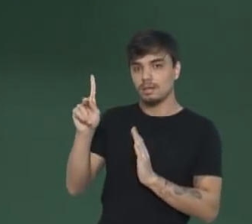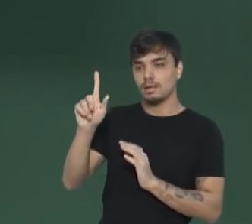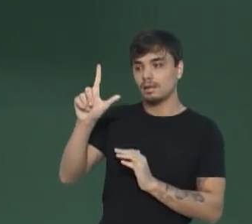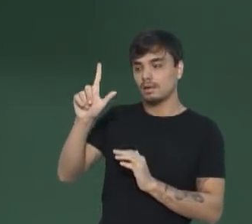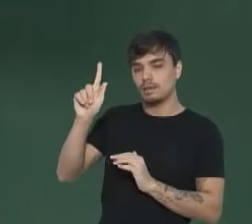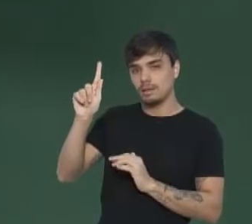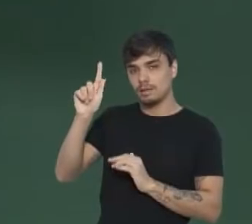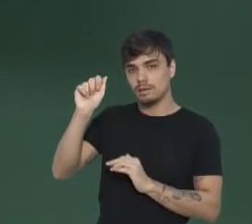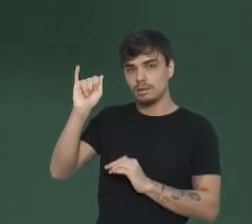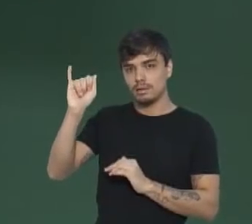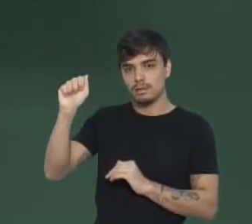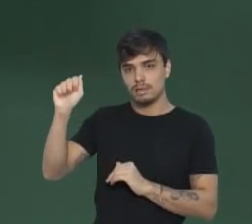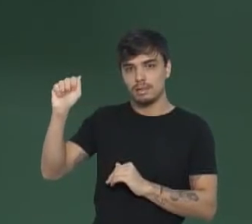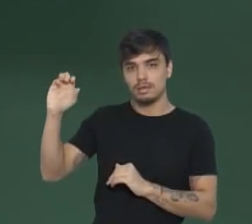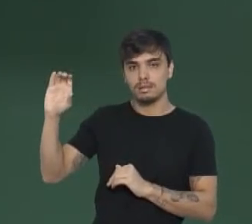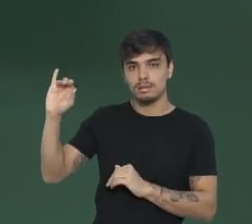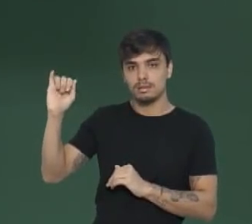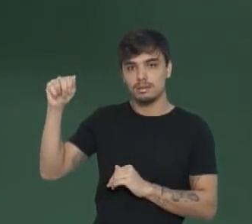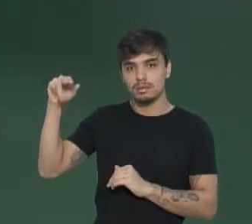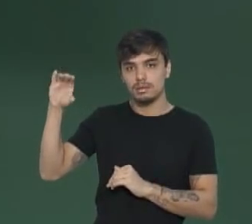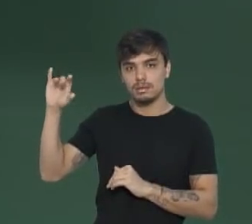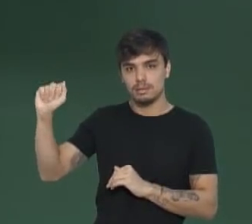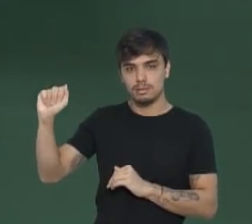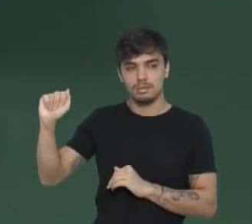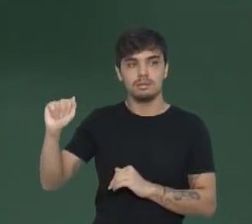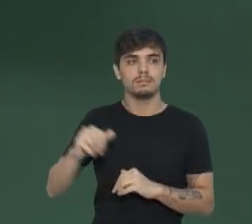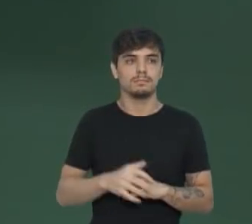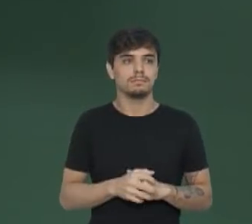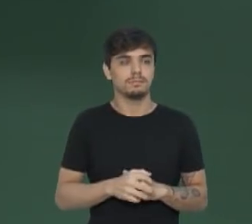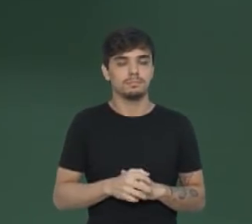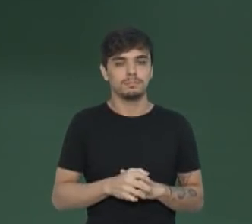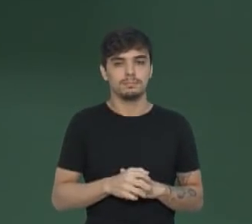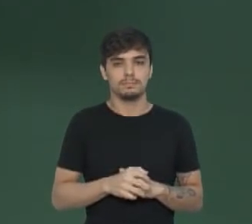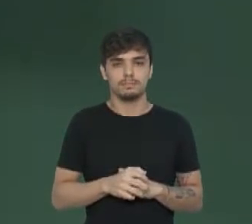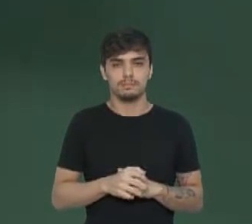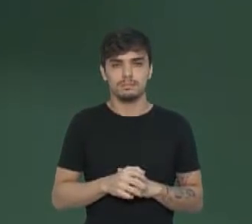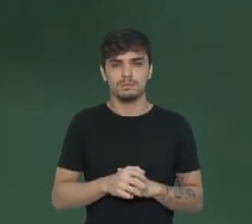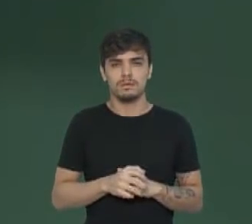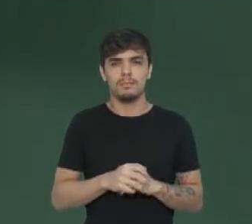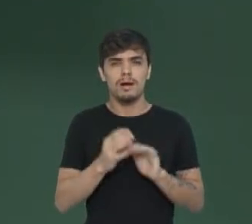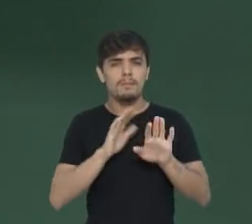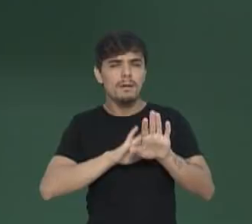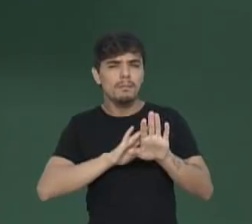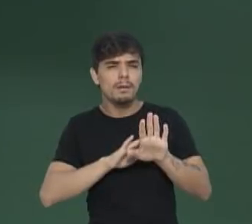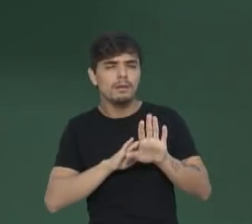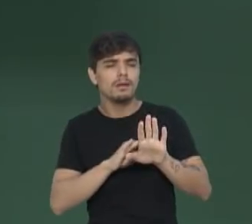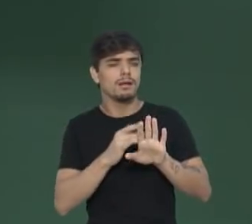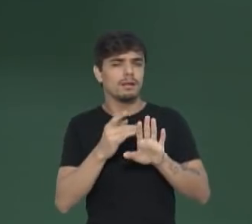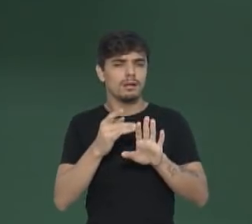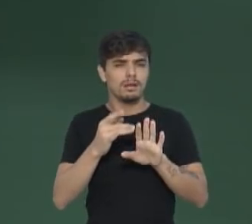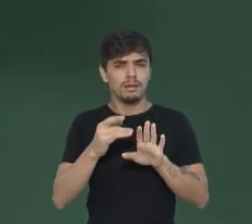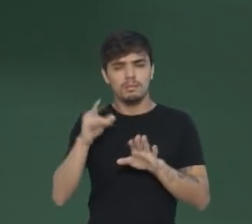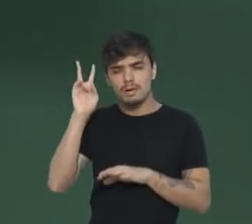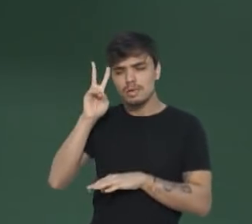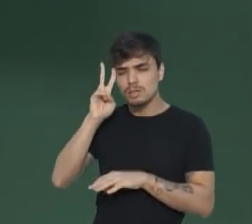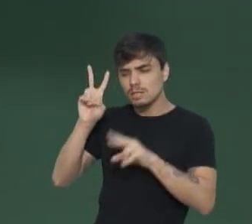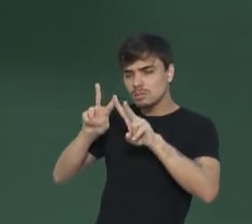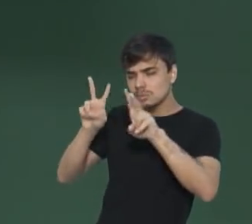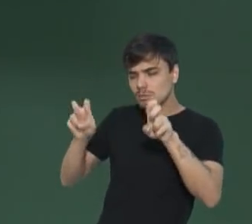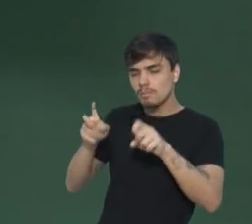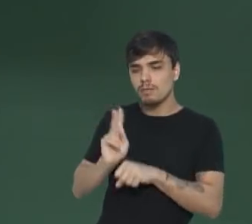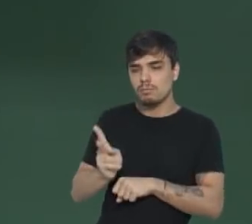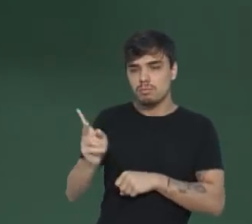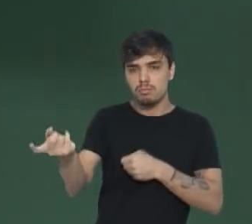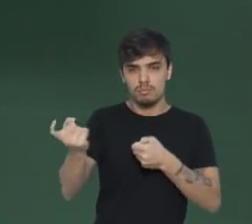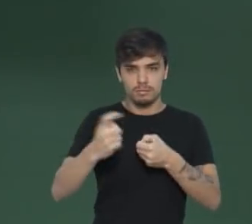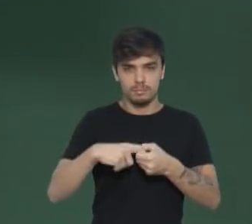ali, né? O 341, onde ele explica de uma forma metafórica, tá? Através de uma historinha, essa ideia do eterno retorno, perfeito? Ele diz